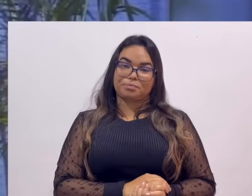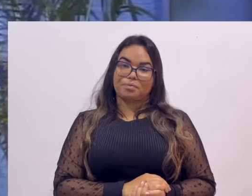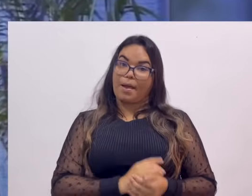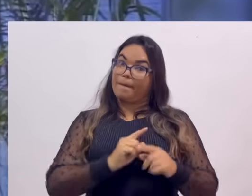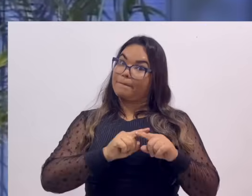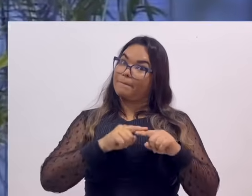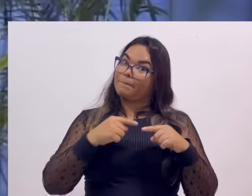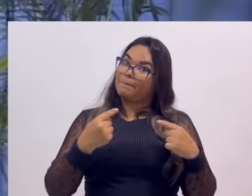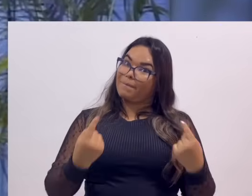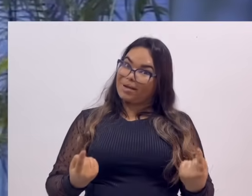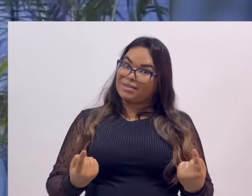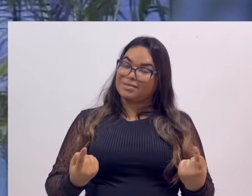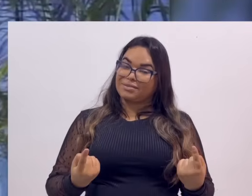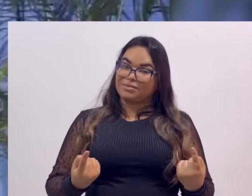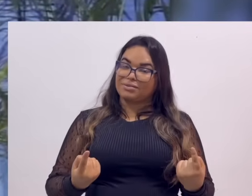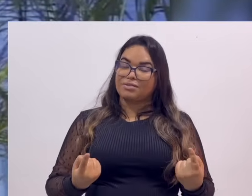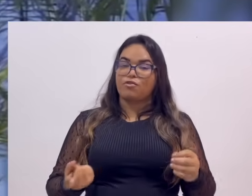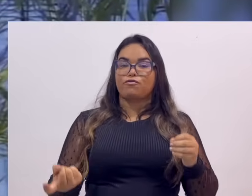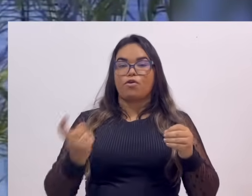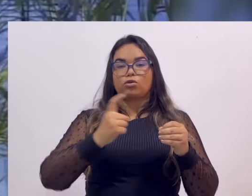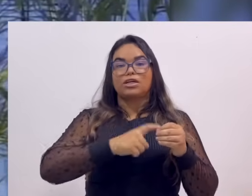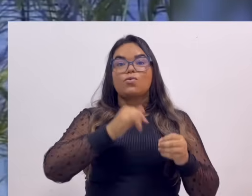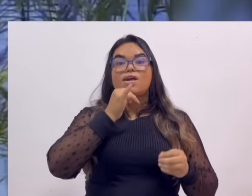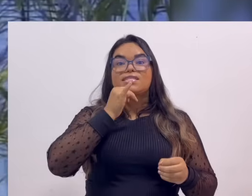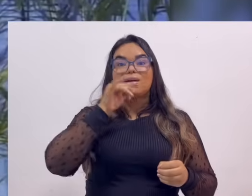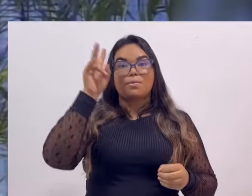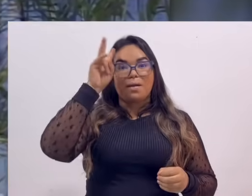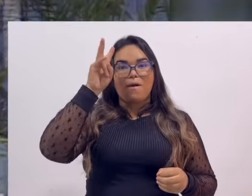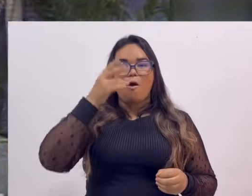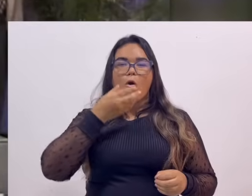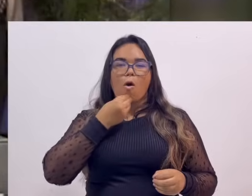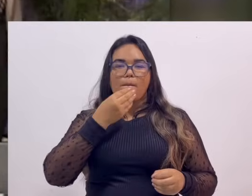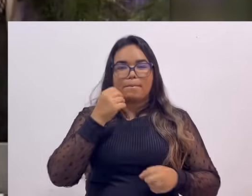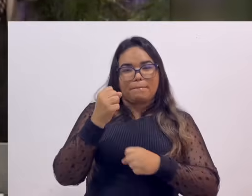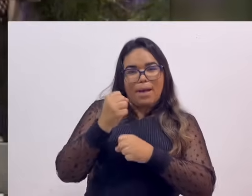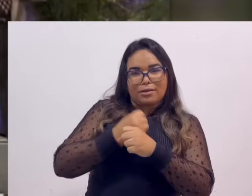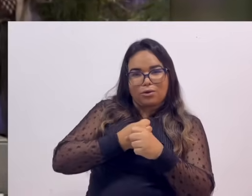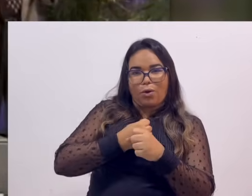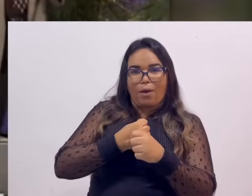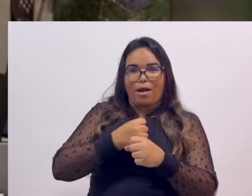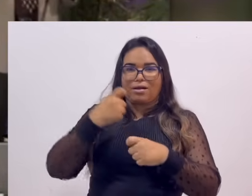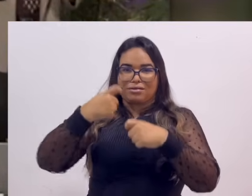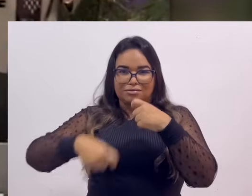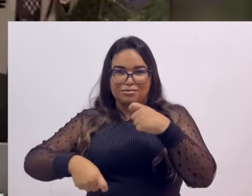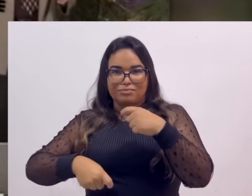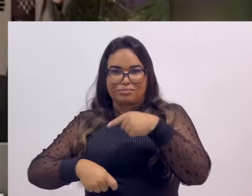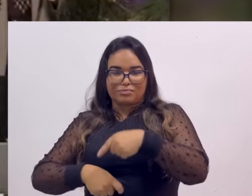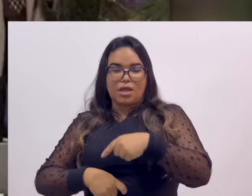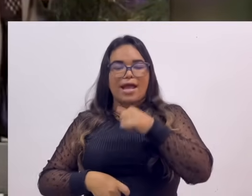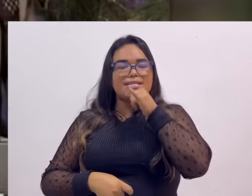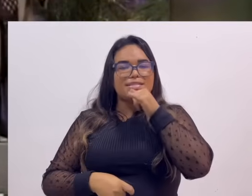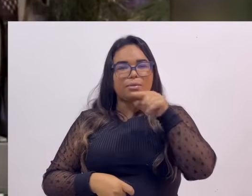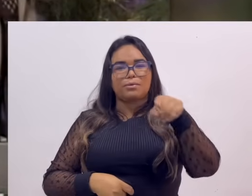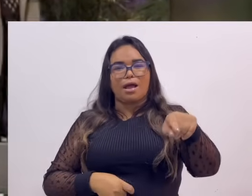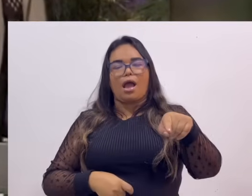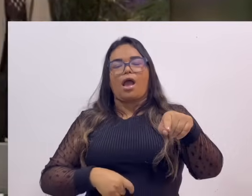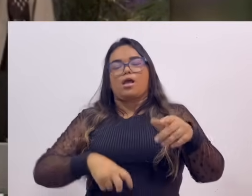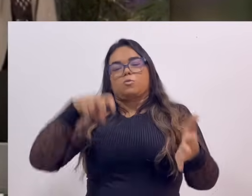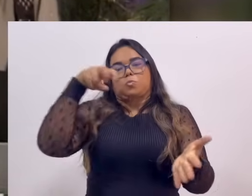mas, voltando ao exemplo do assassino, que é condenado à morte, então ele se arrepende completamente.